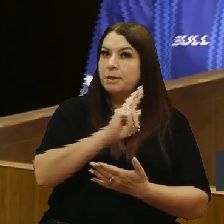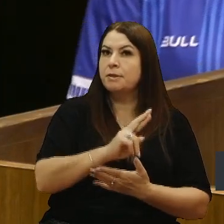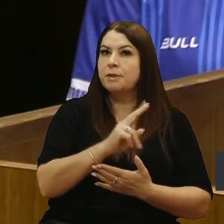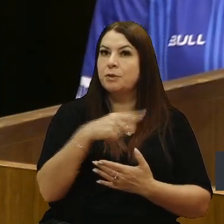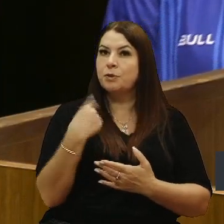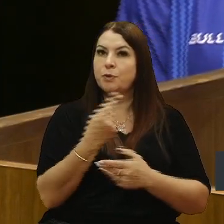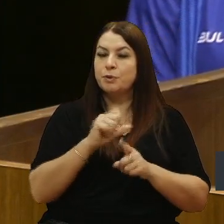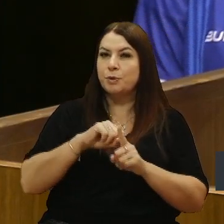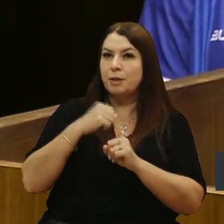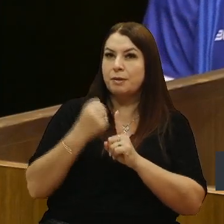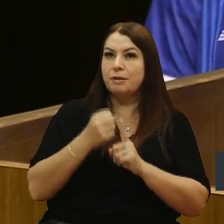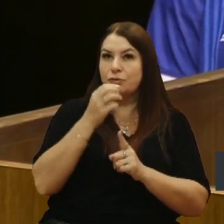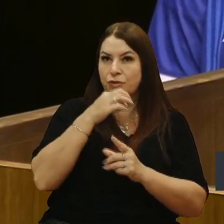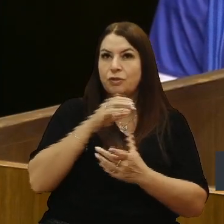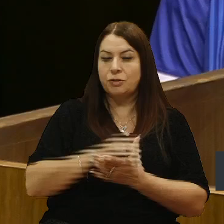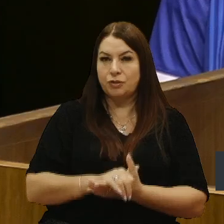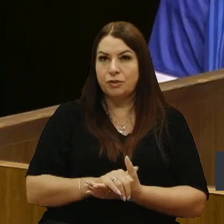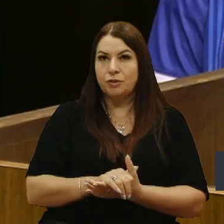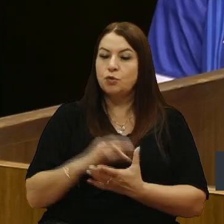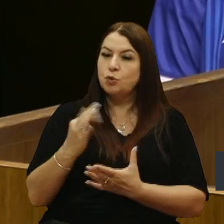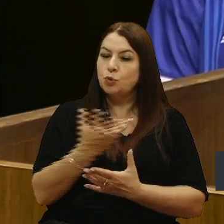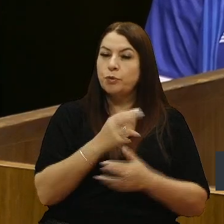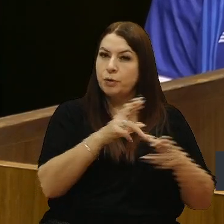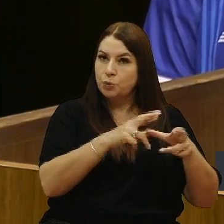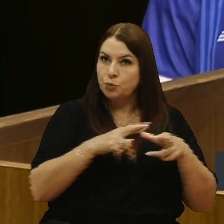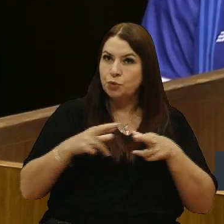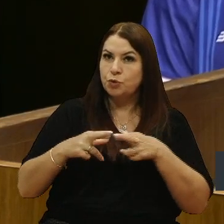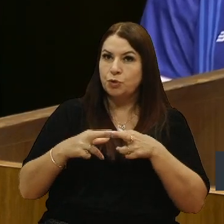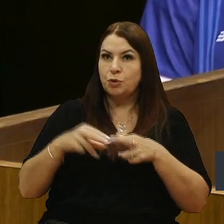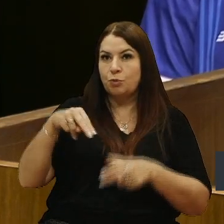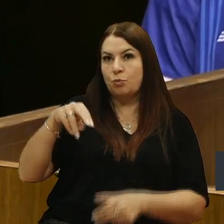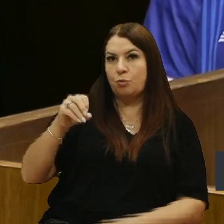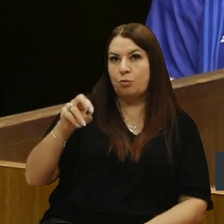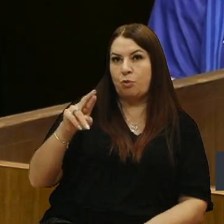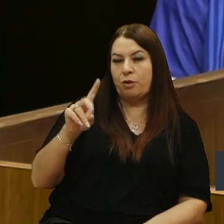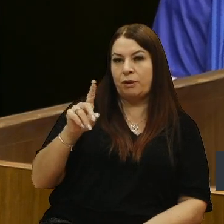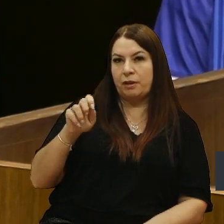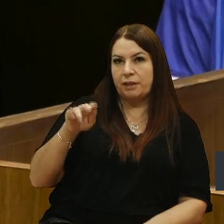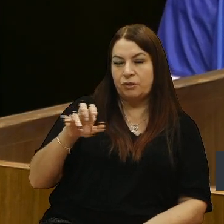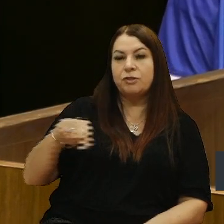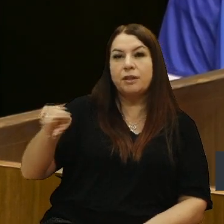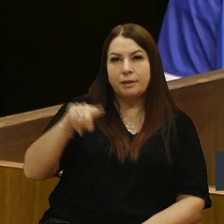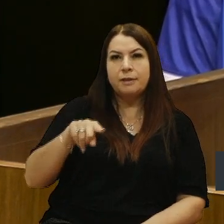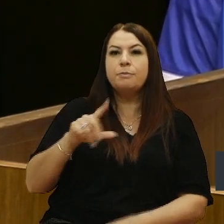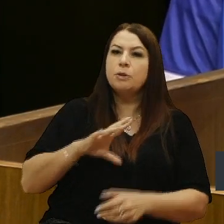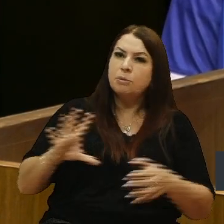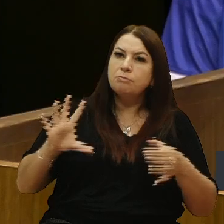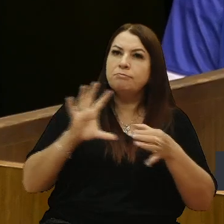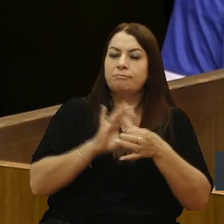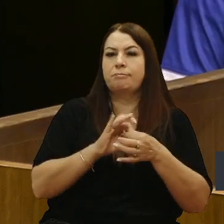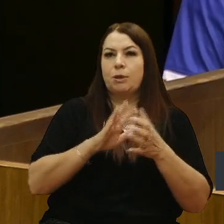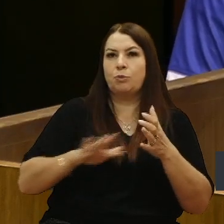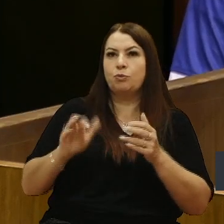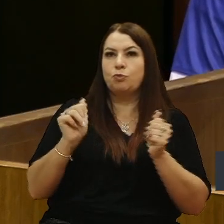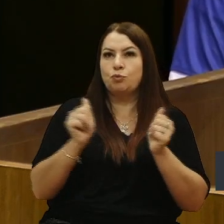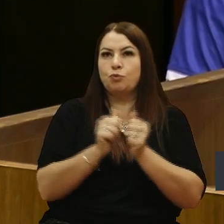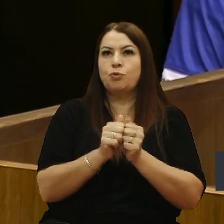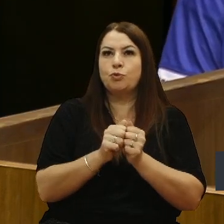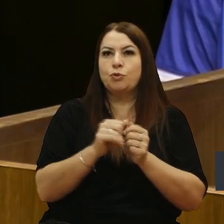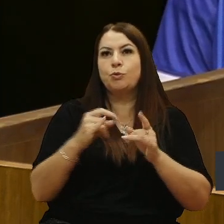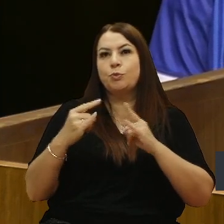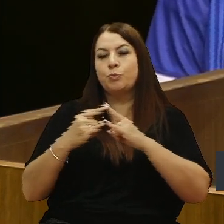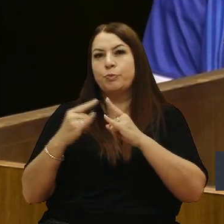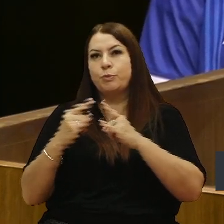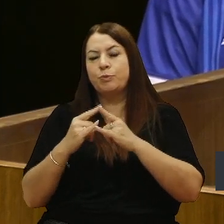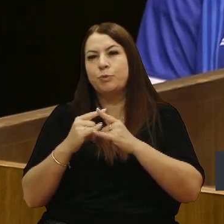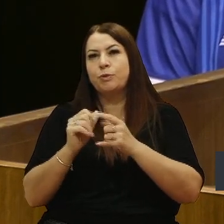nossa sociedade de Caxias do Sul e de toda a região nordeste do Rio Grande do Sul, passando a integrar este cenário ao lado de grandes clubes como